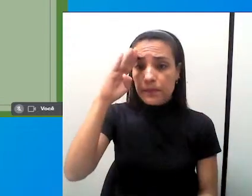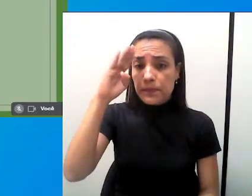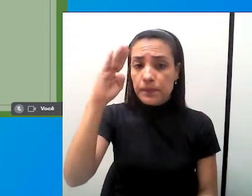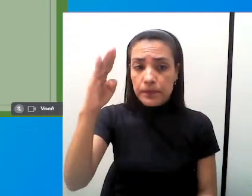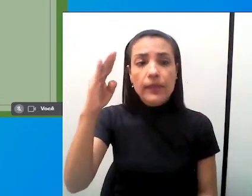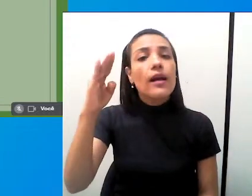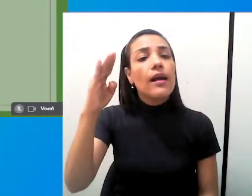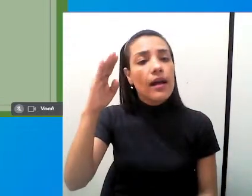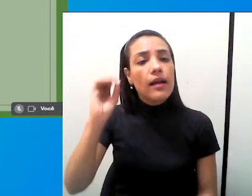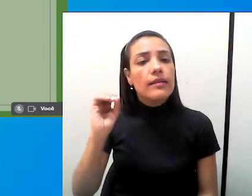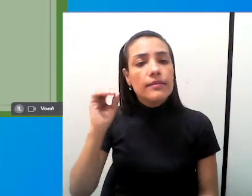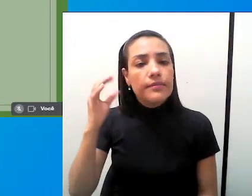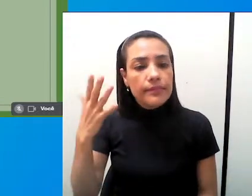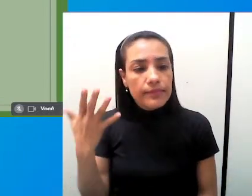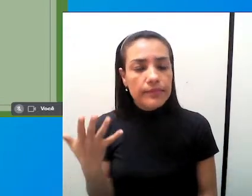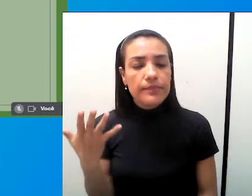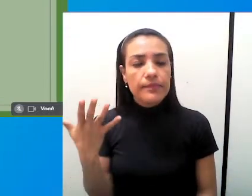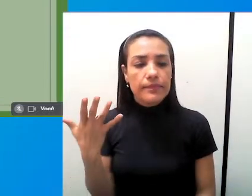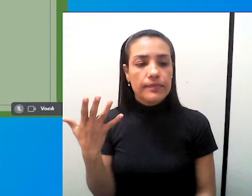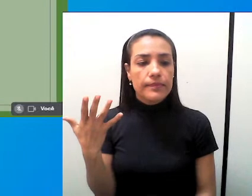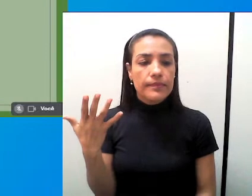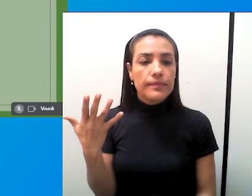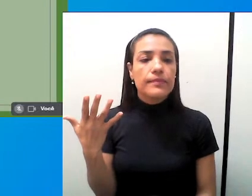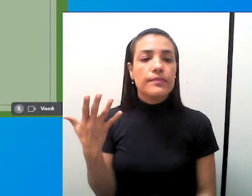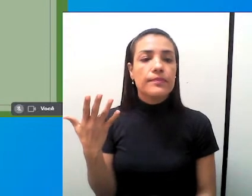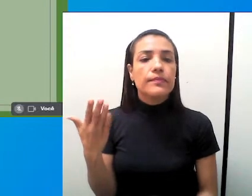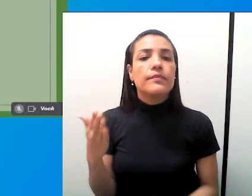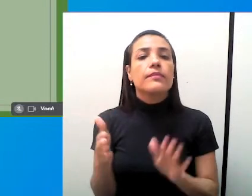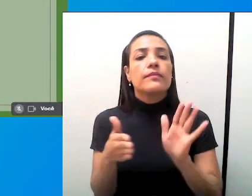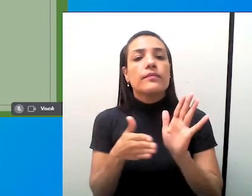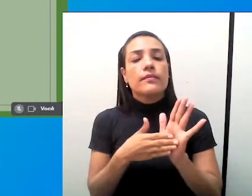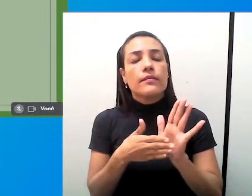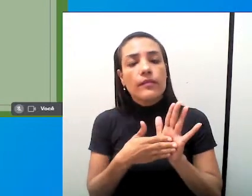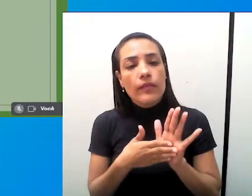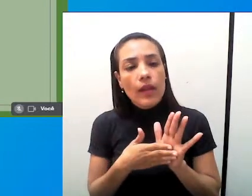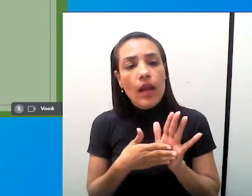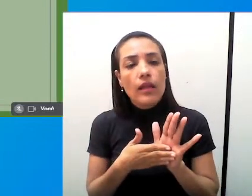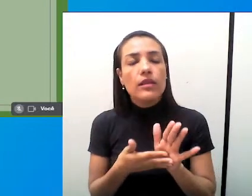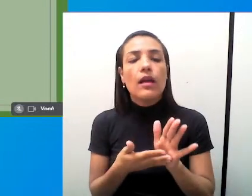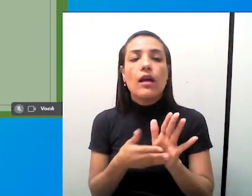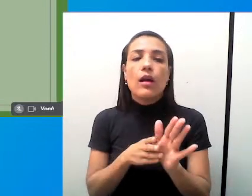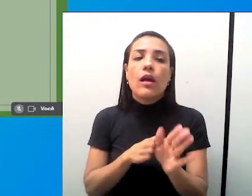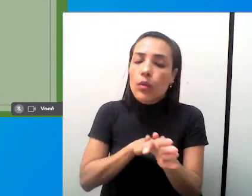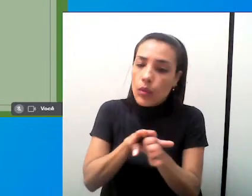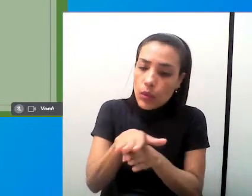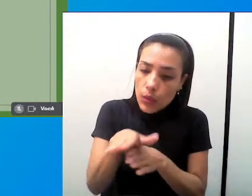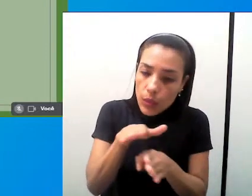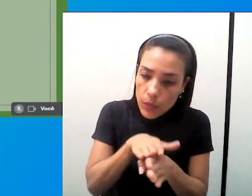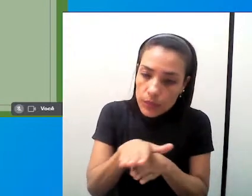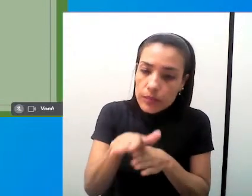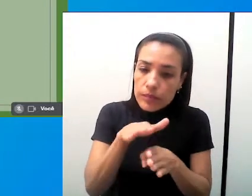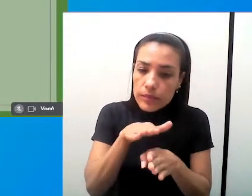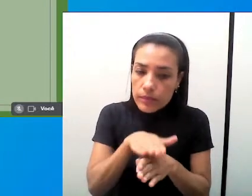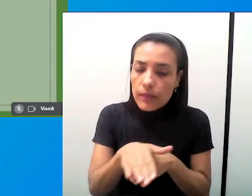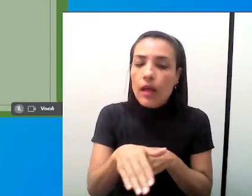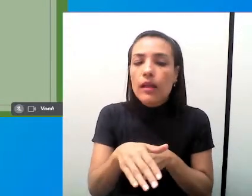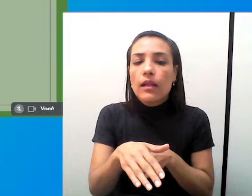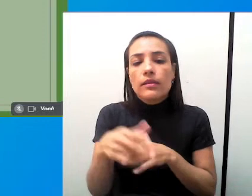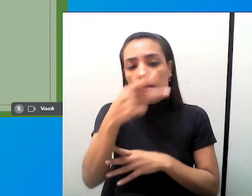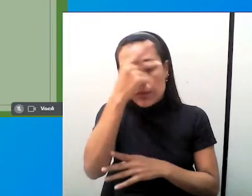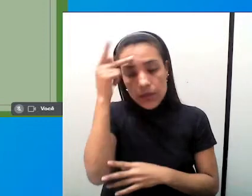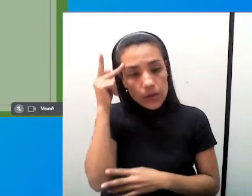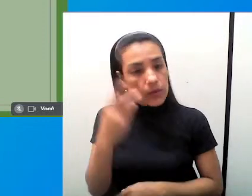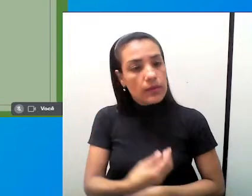a realização, né, de prestação de consultorias, de orientação aos micro e pequenos